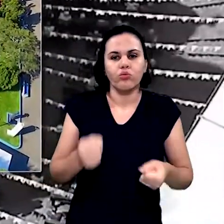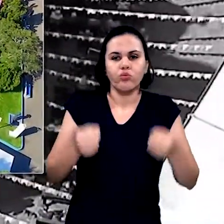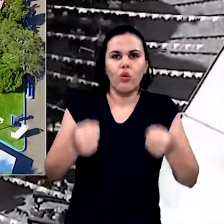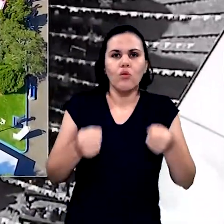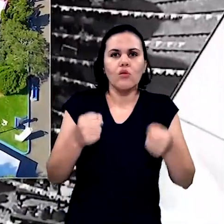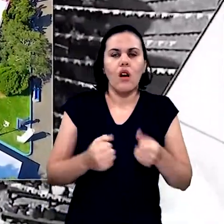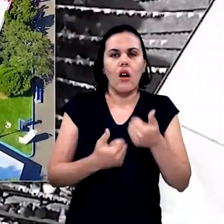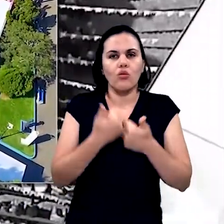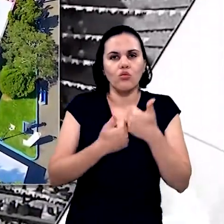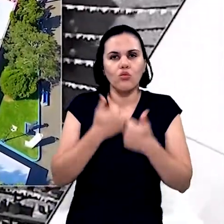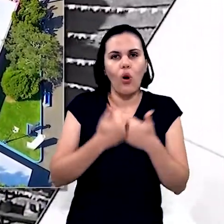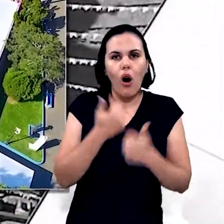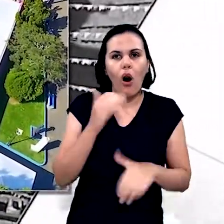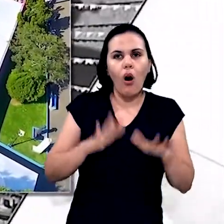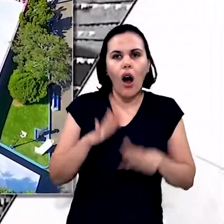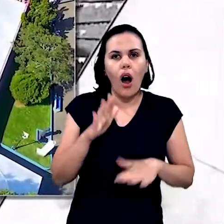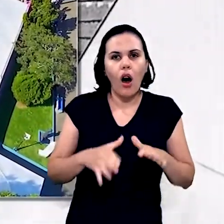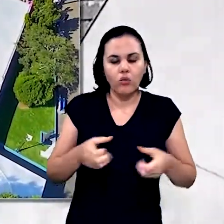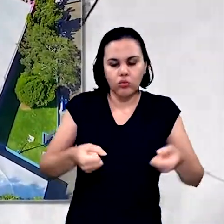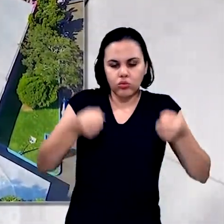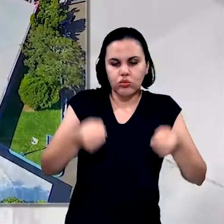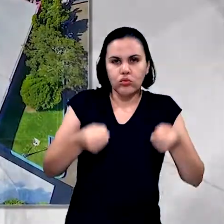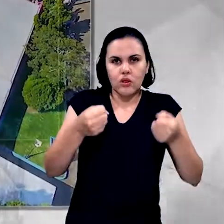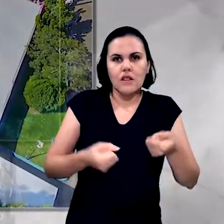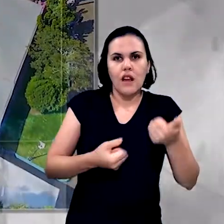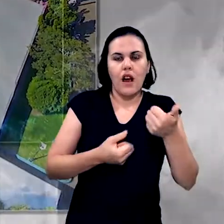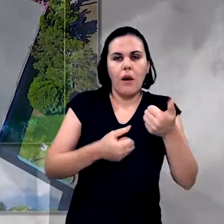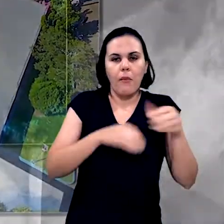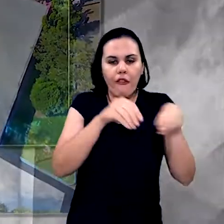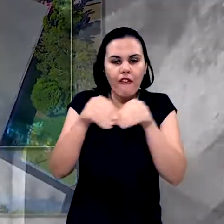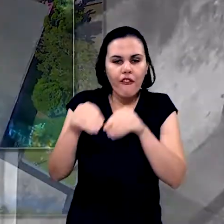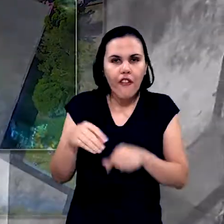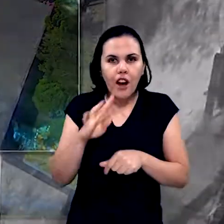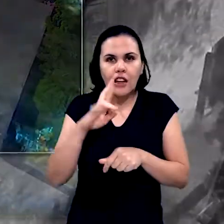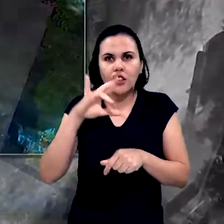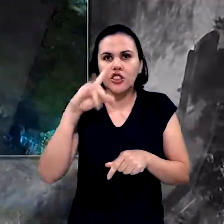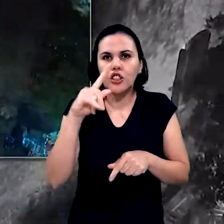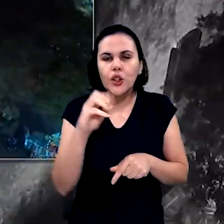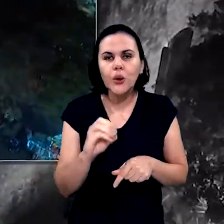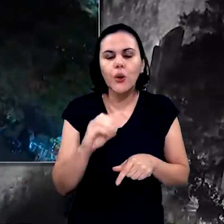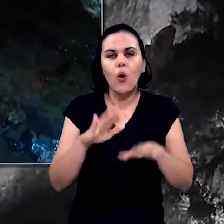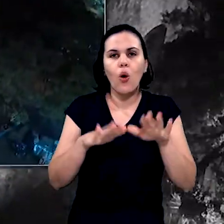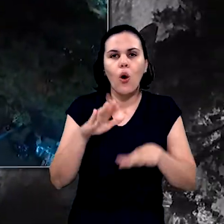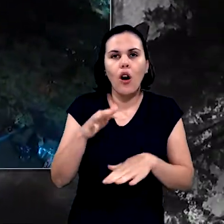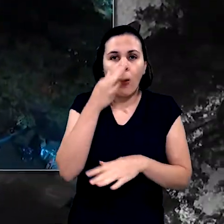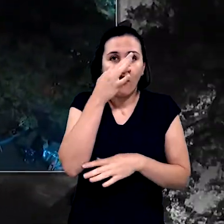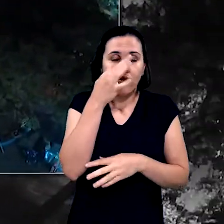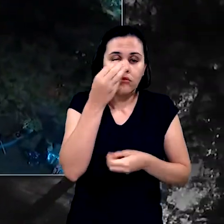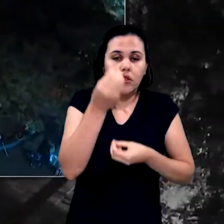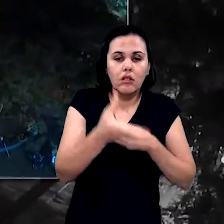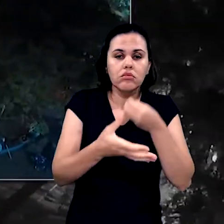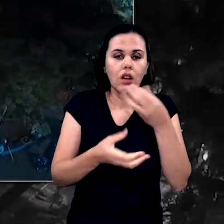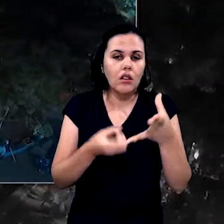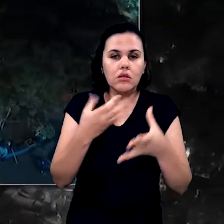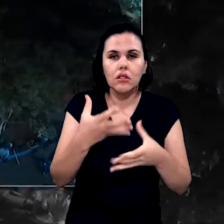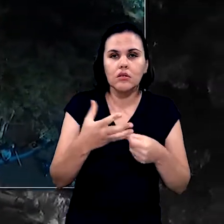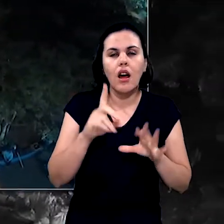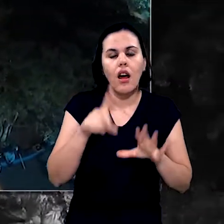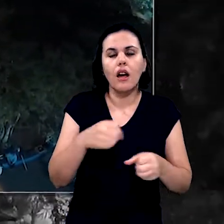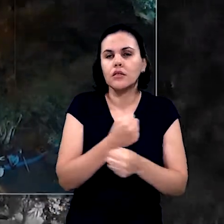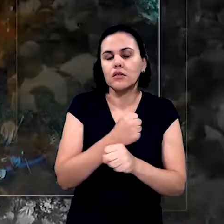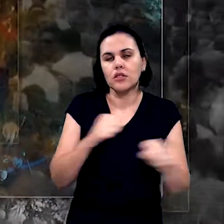um saco de arroz, outros colaboram com sacos de farinha de trigo, outros colaboram com as flores, e